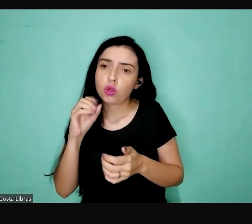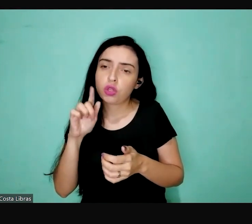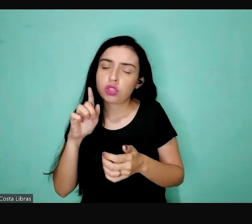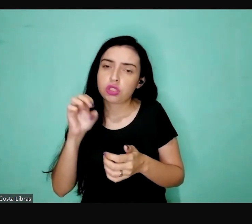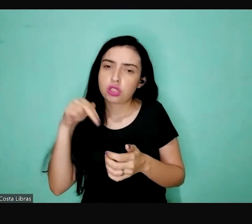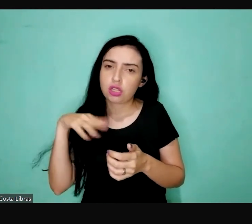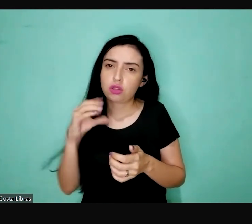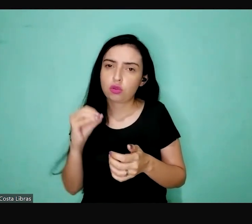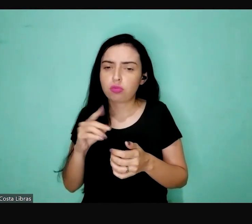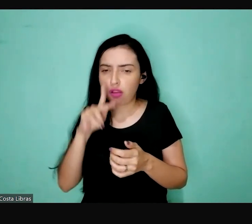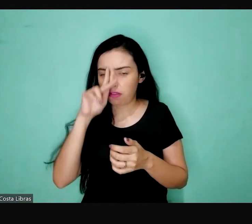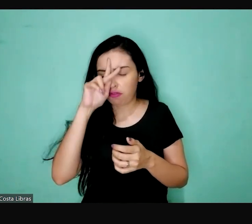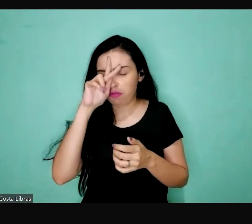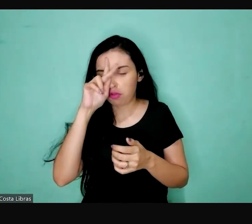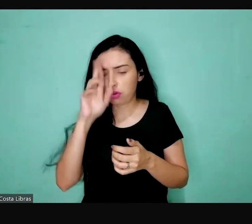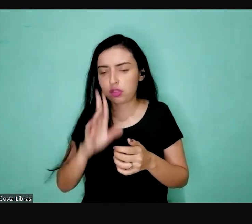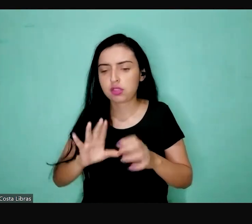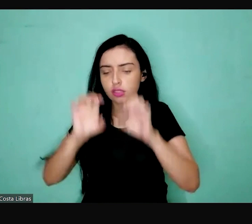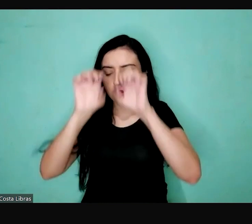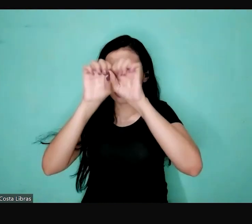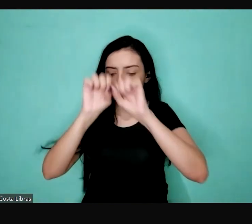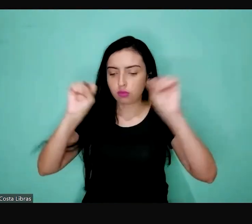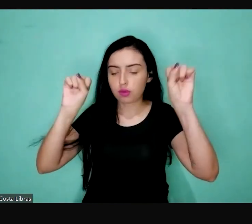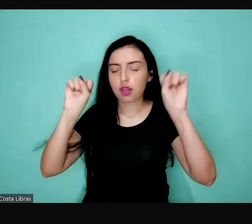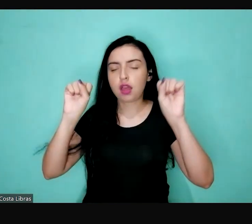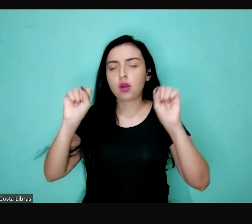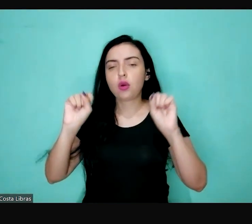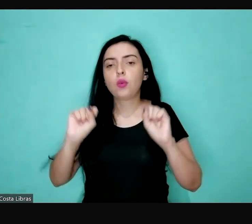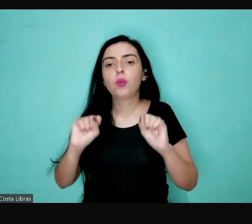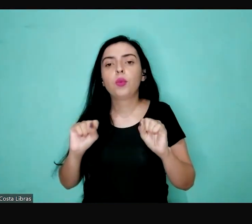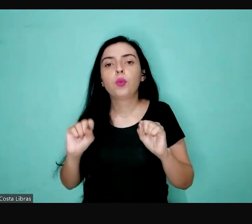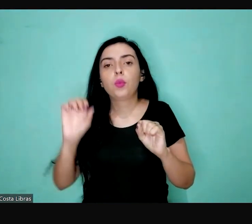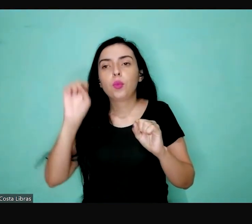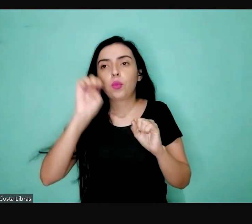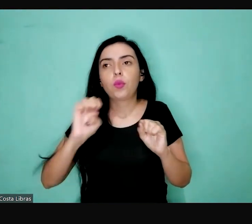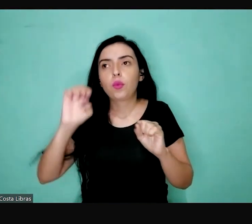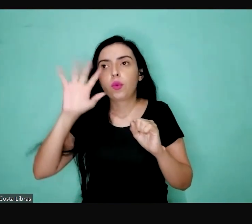Tribunal Europeu de Direitos Humanos, que também